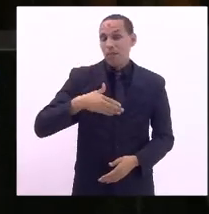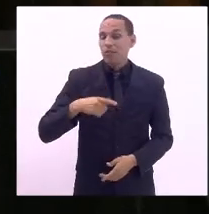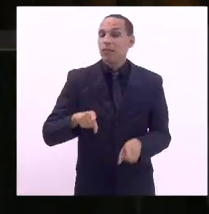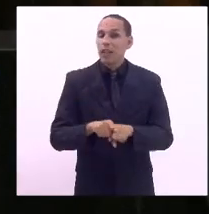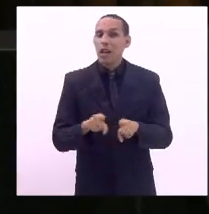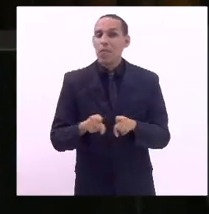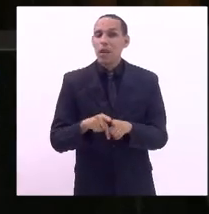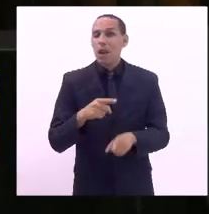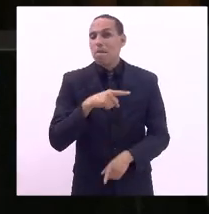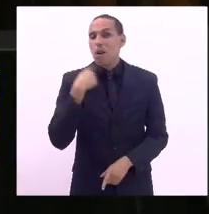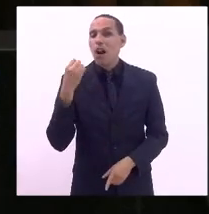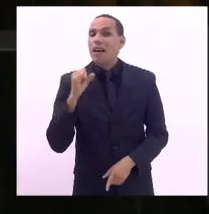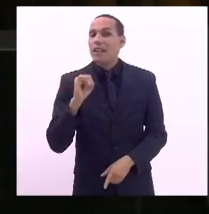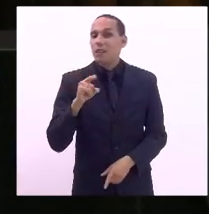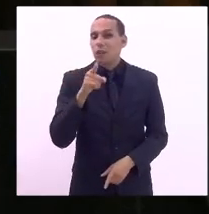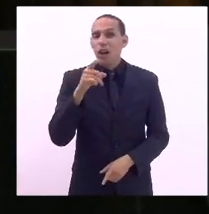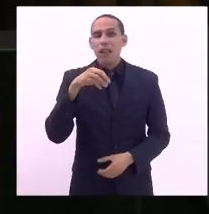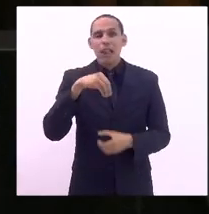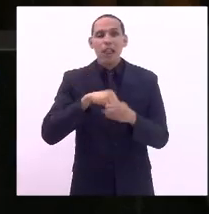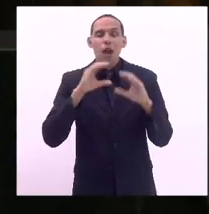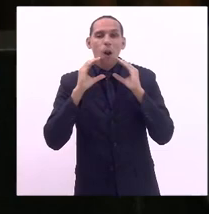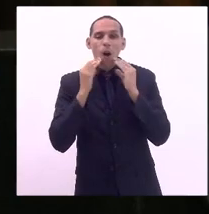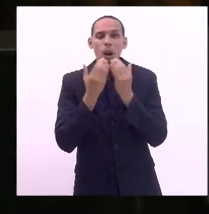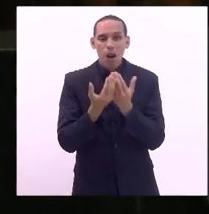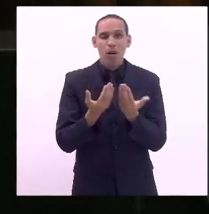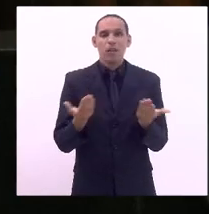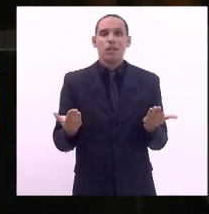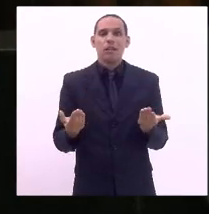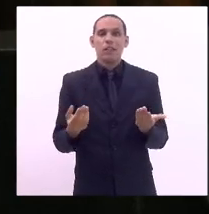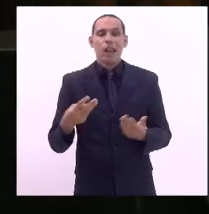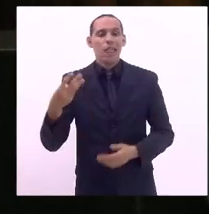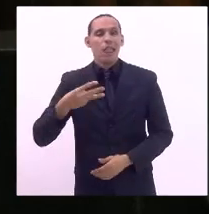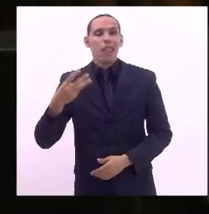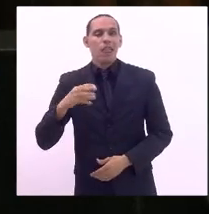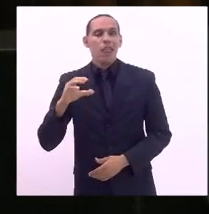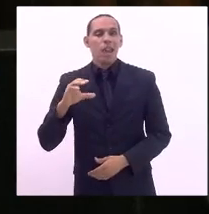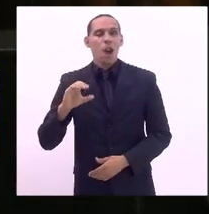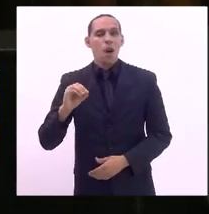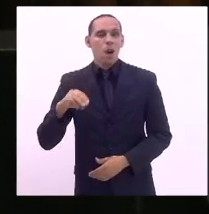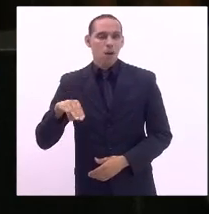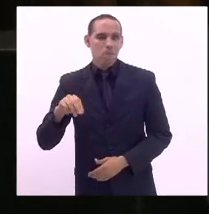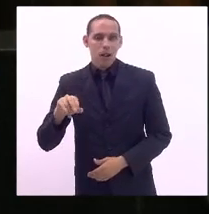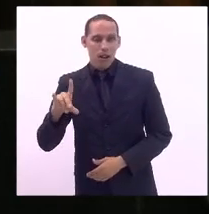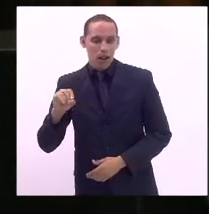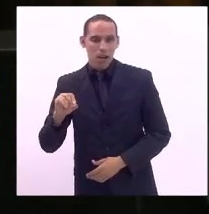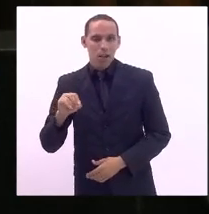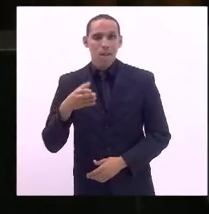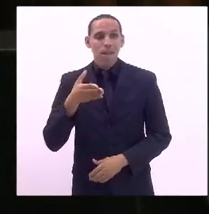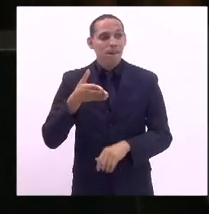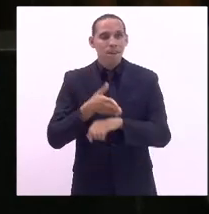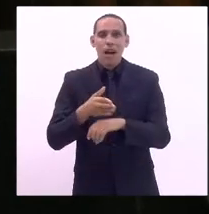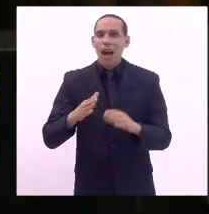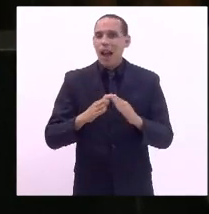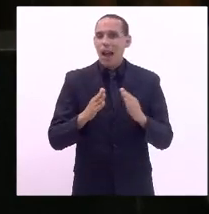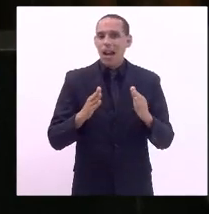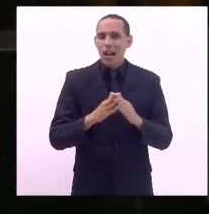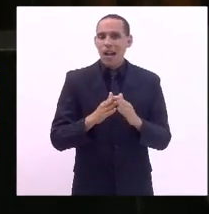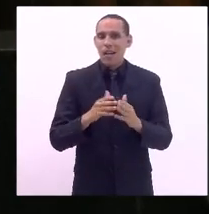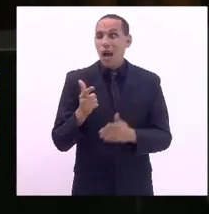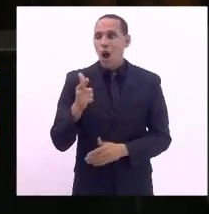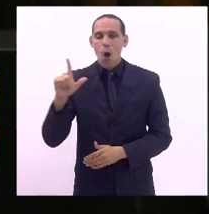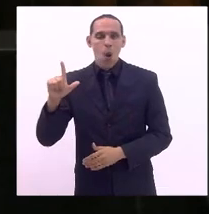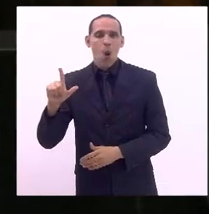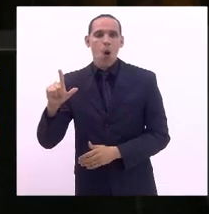se você mora numa comunidade dominada pelo Terceiro Comando e frequenta a casa do seu pai numa comunidade do